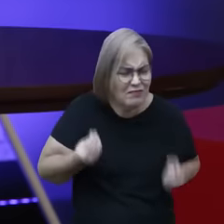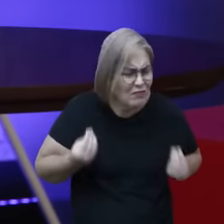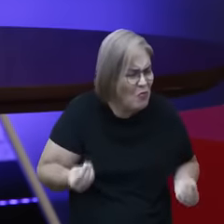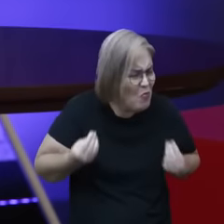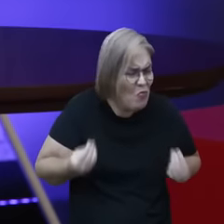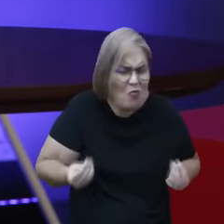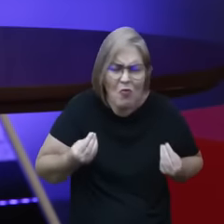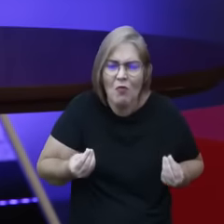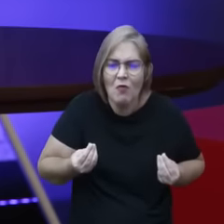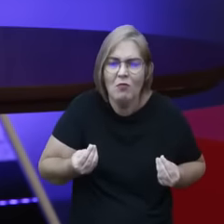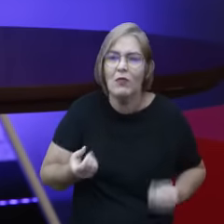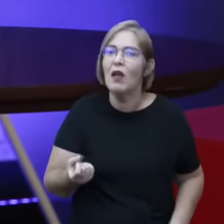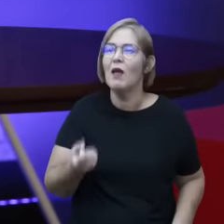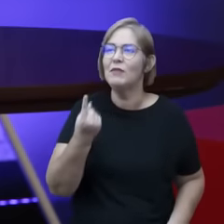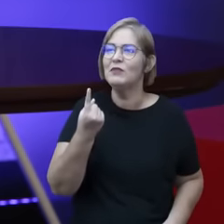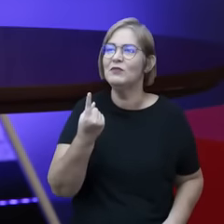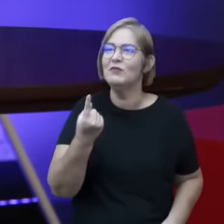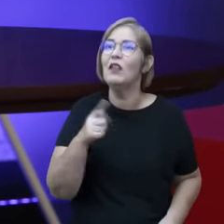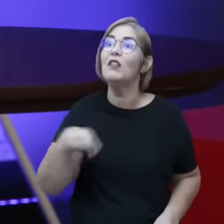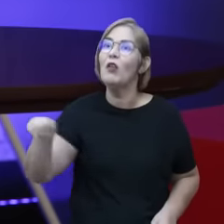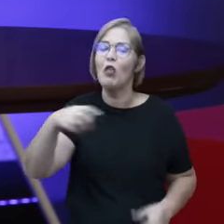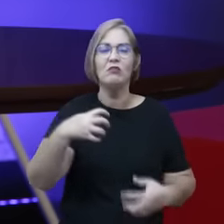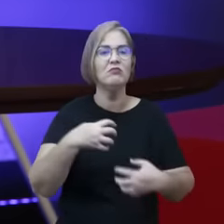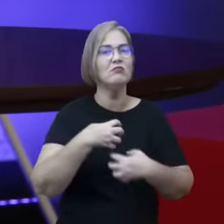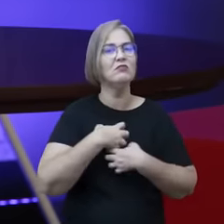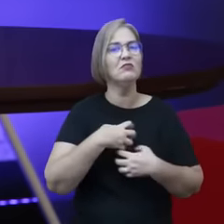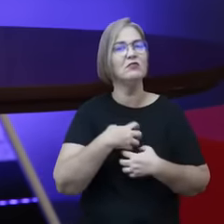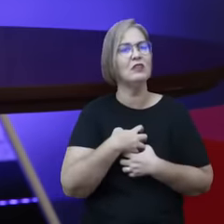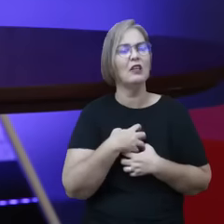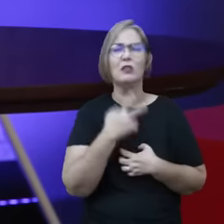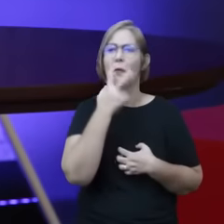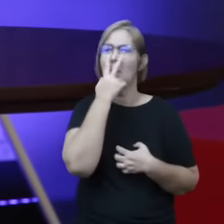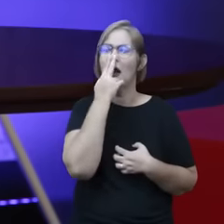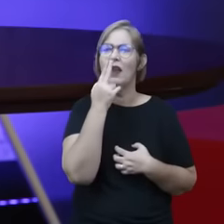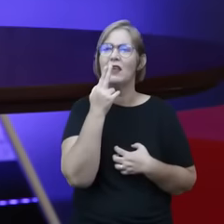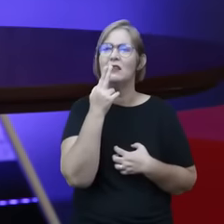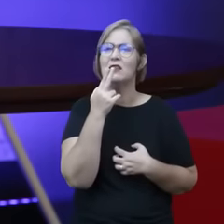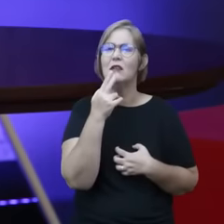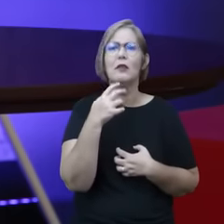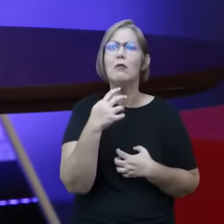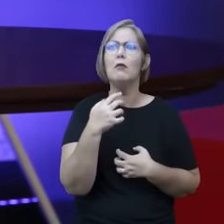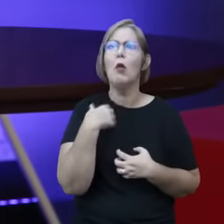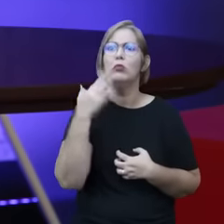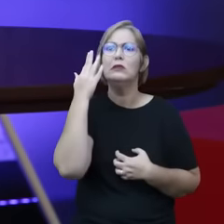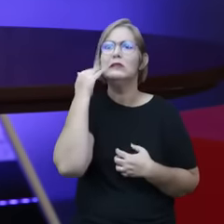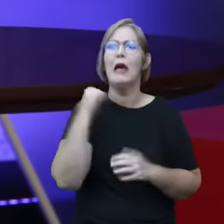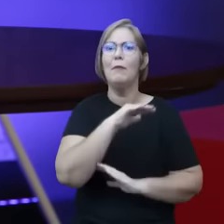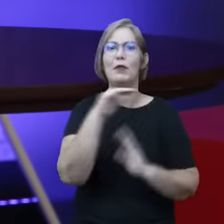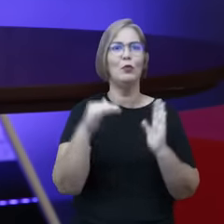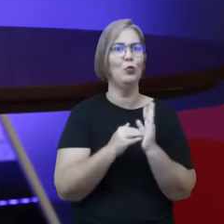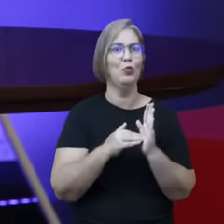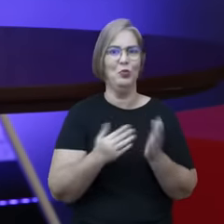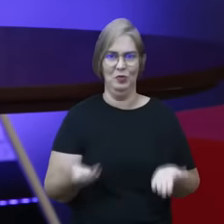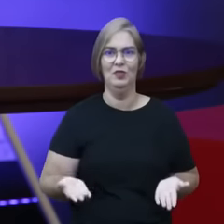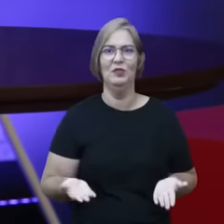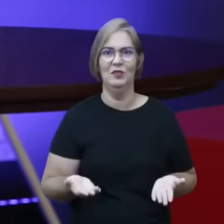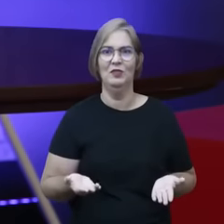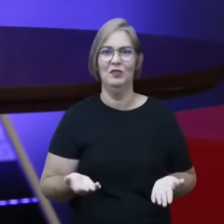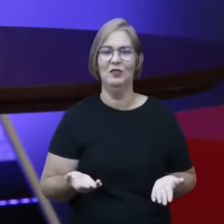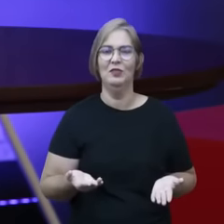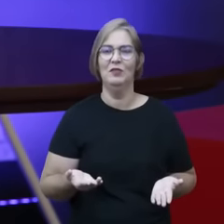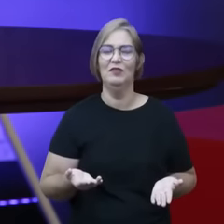sentido que todos nós somos estrangeiros, porque sempre algo de novo surge diante de nós, mas é algo